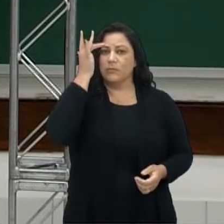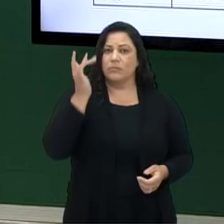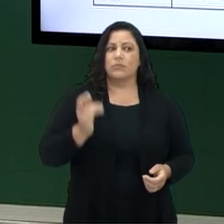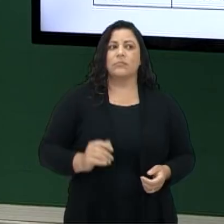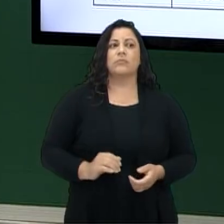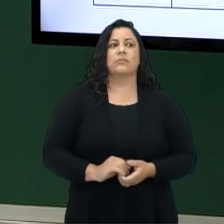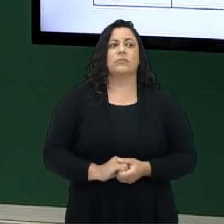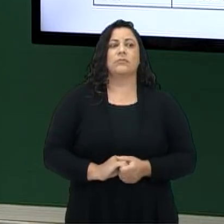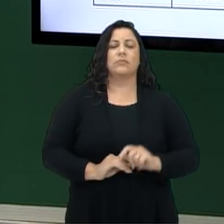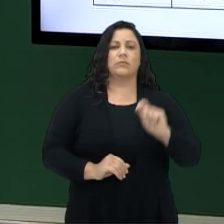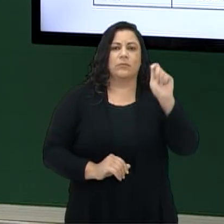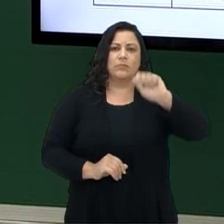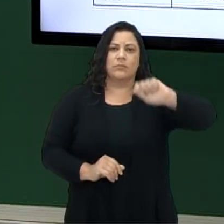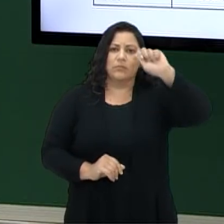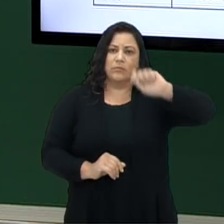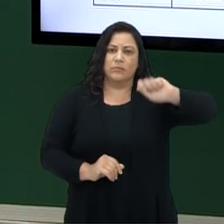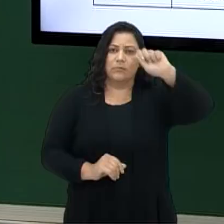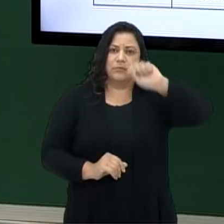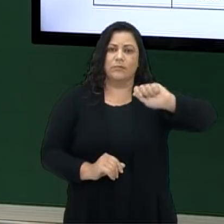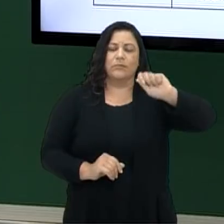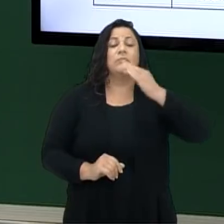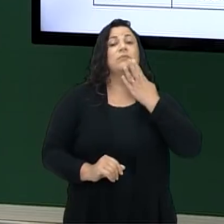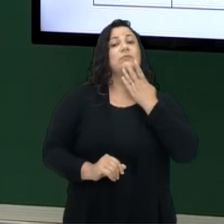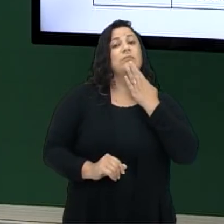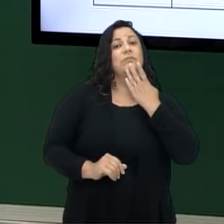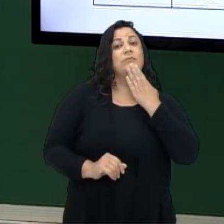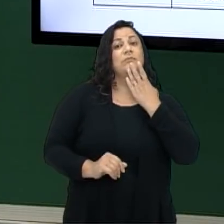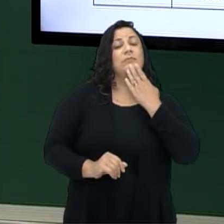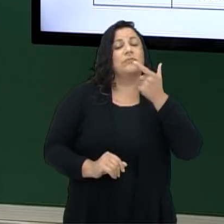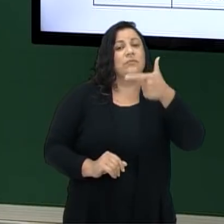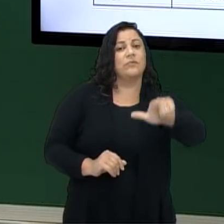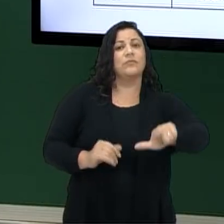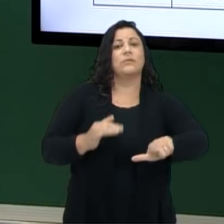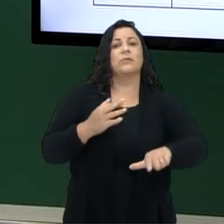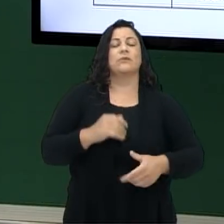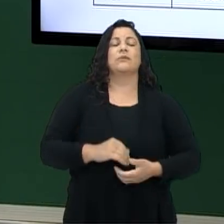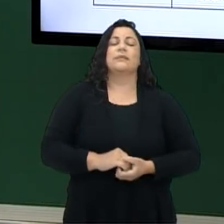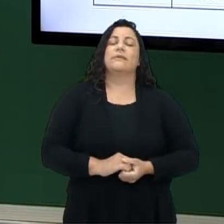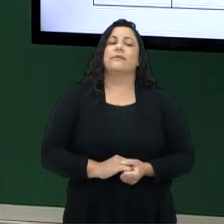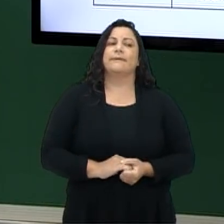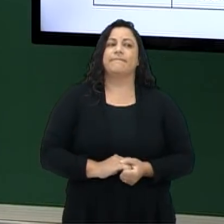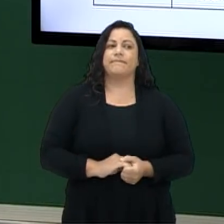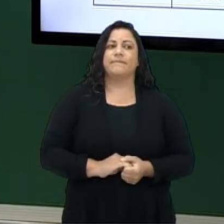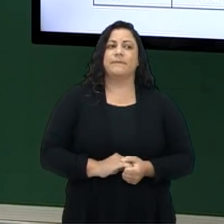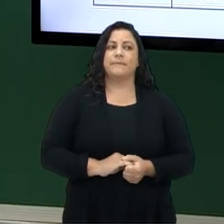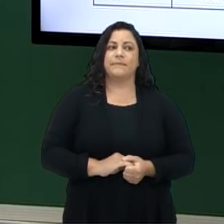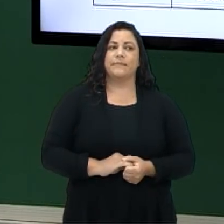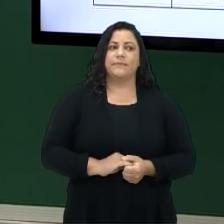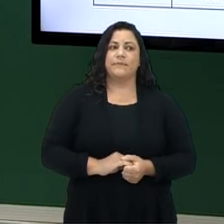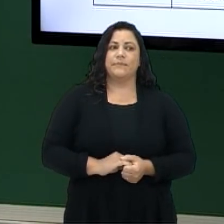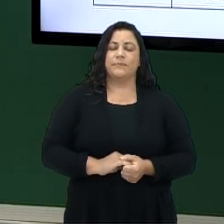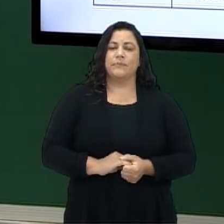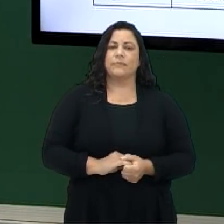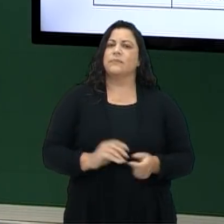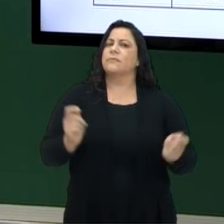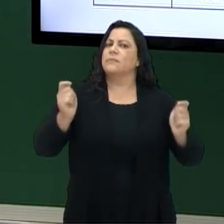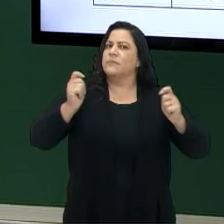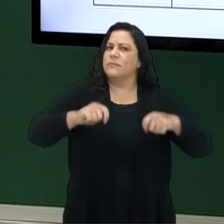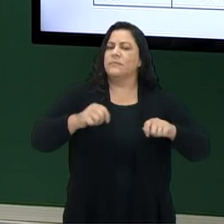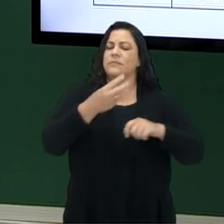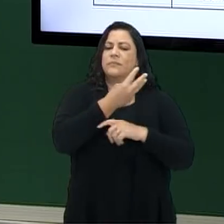aqui de outra cor, tá? Isso aqui equivale